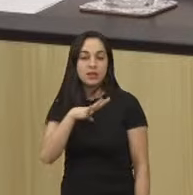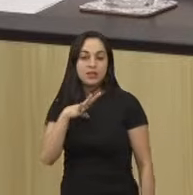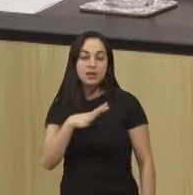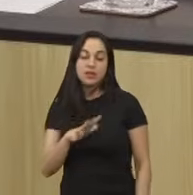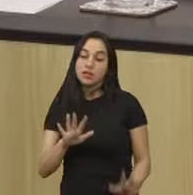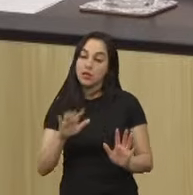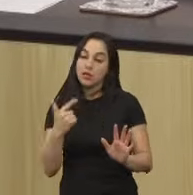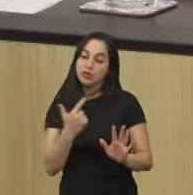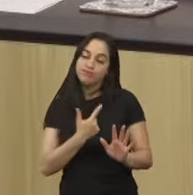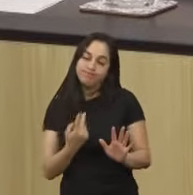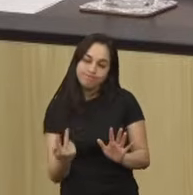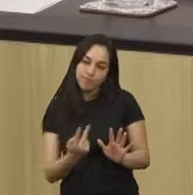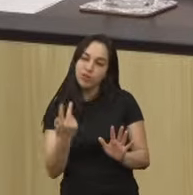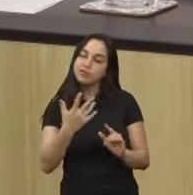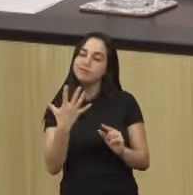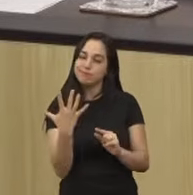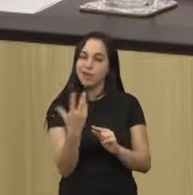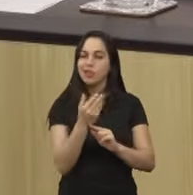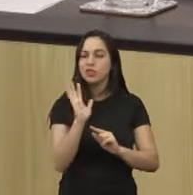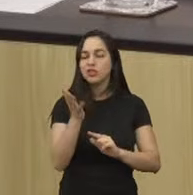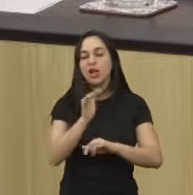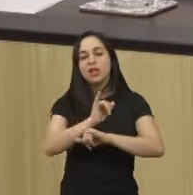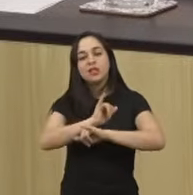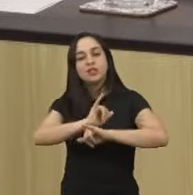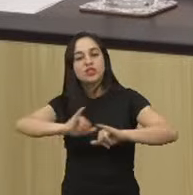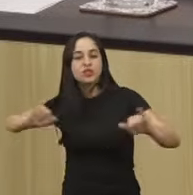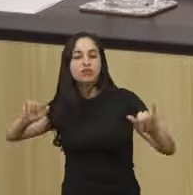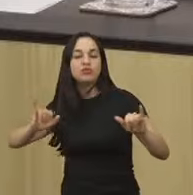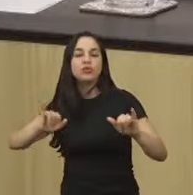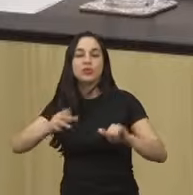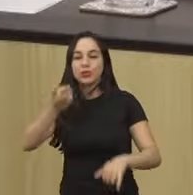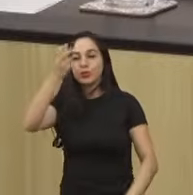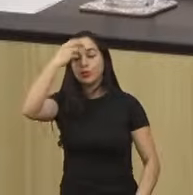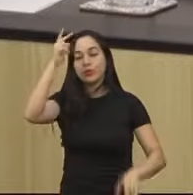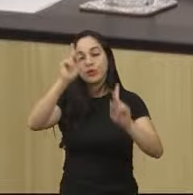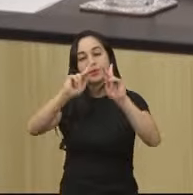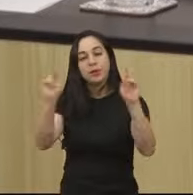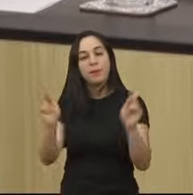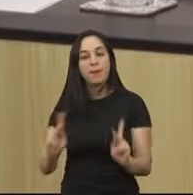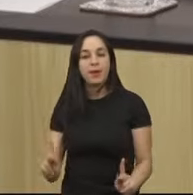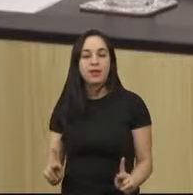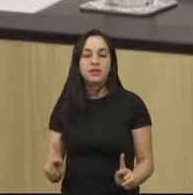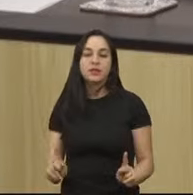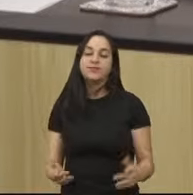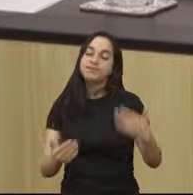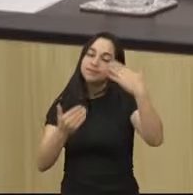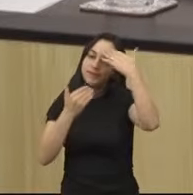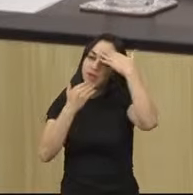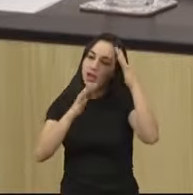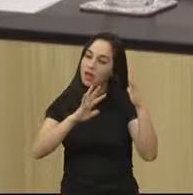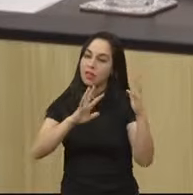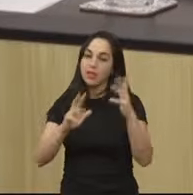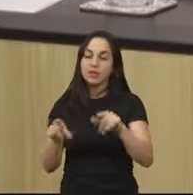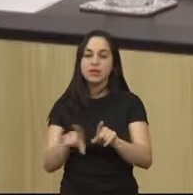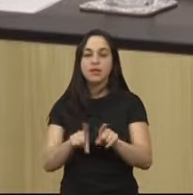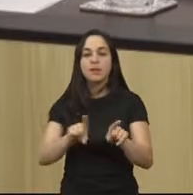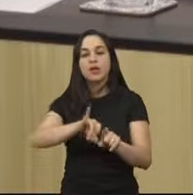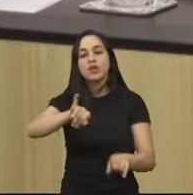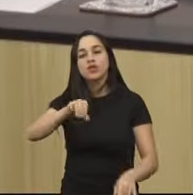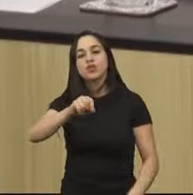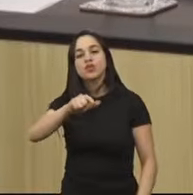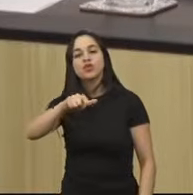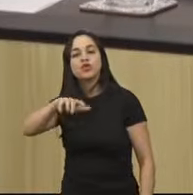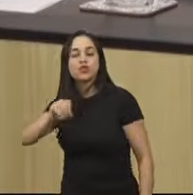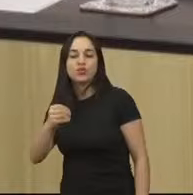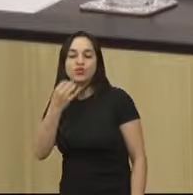gente, valorizando, a gente já divulga aí uma cultura de paz. Então, muito obrigada a todos e obrigada, João, doutor